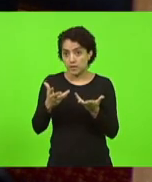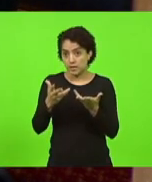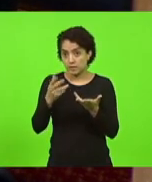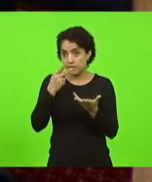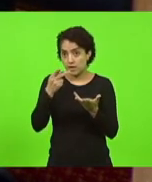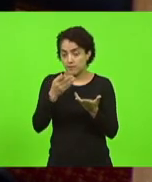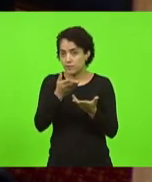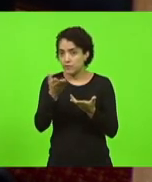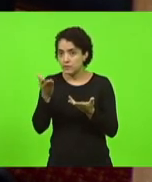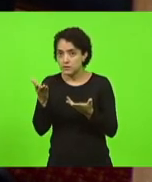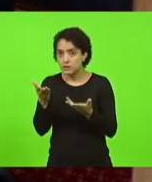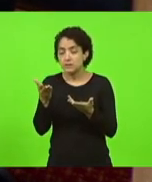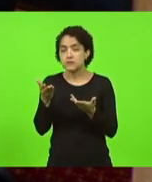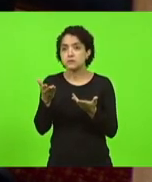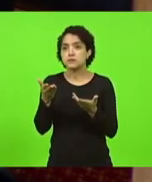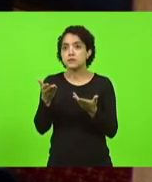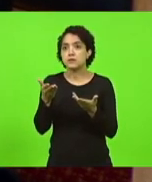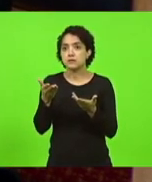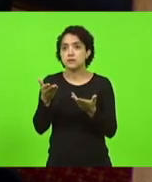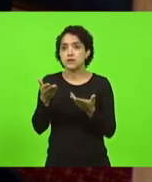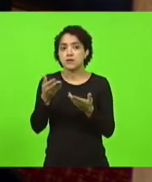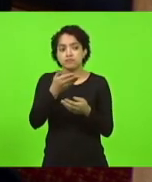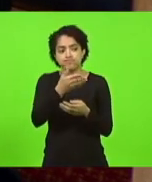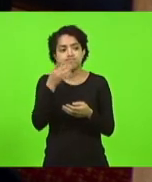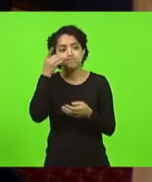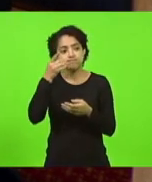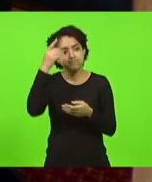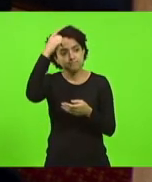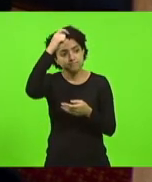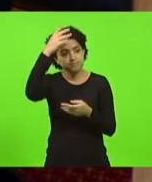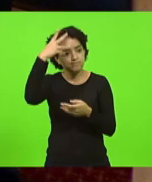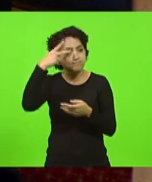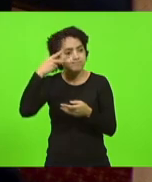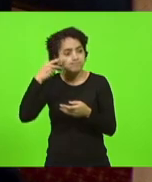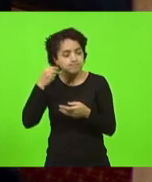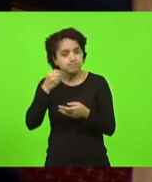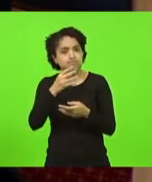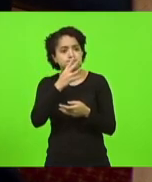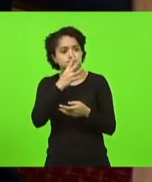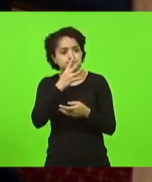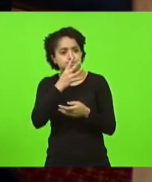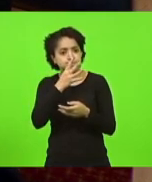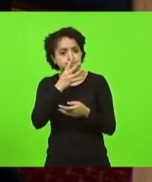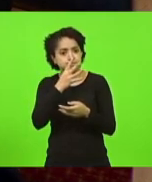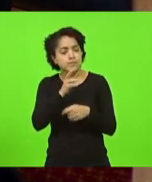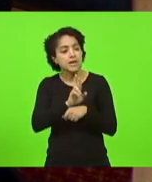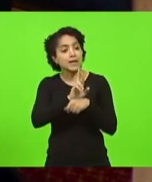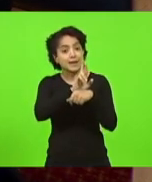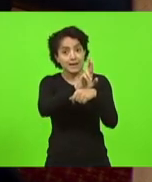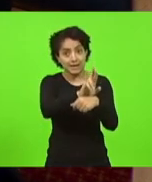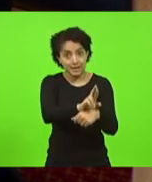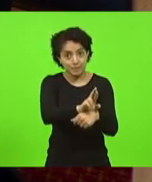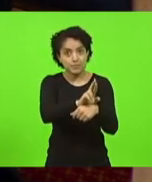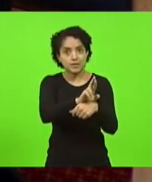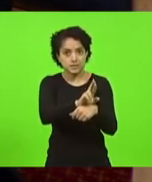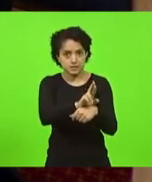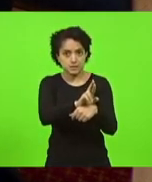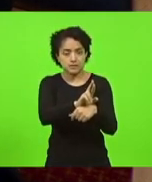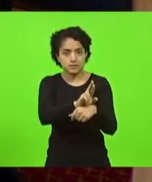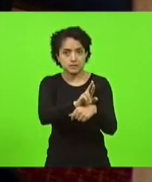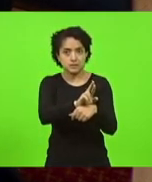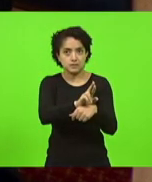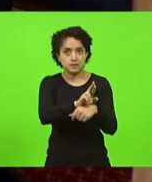vocês que eu tenho na Luciane uma das pessoas que eu... Nossa, a Luciane, ela representa a causa intensamente